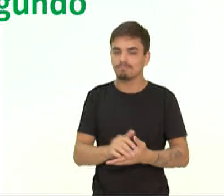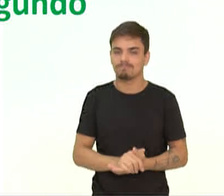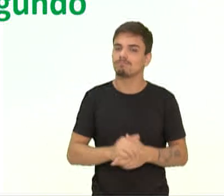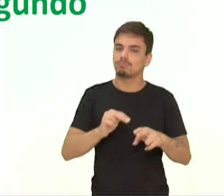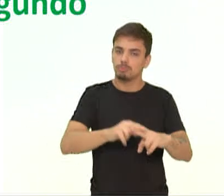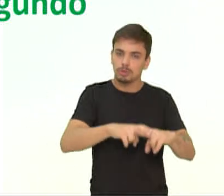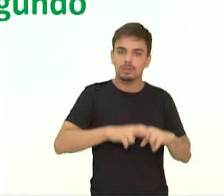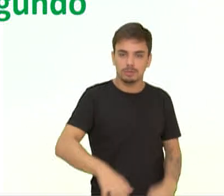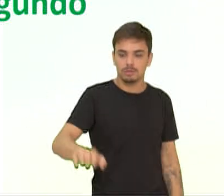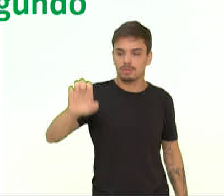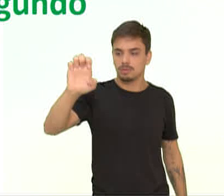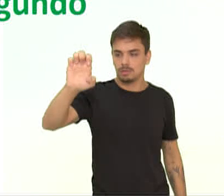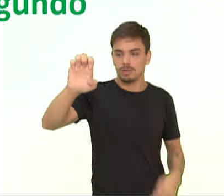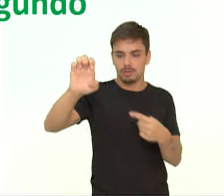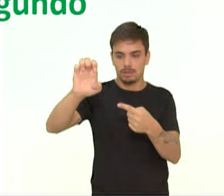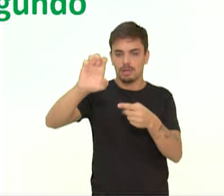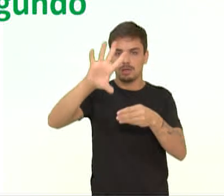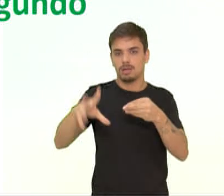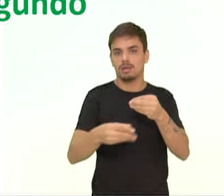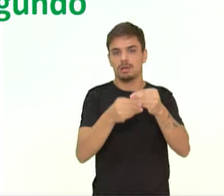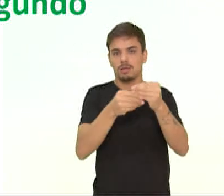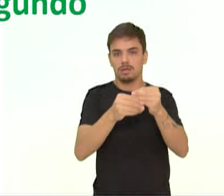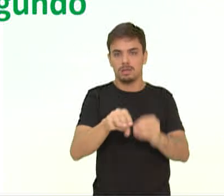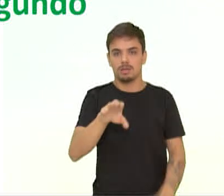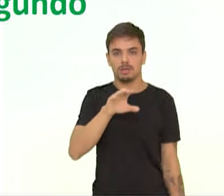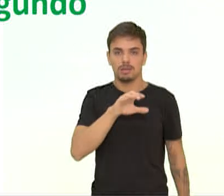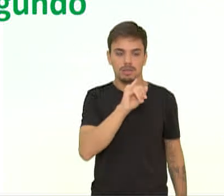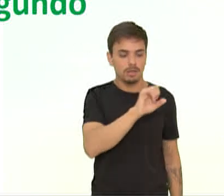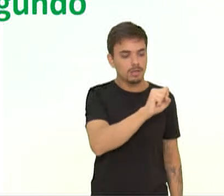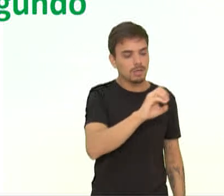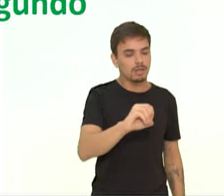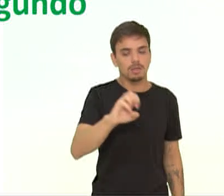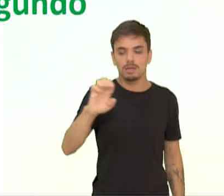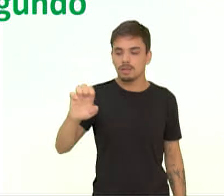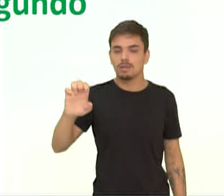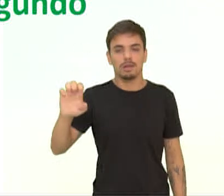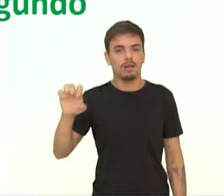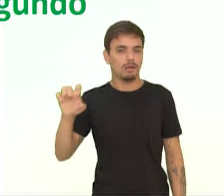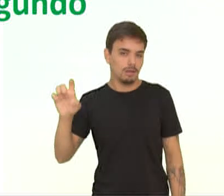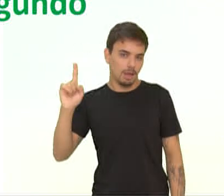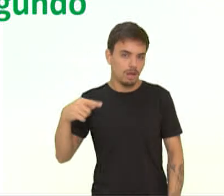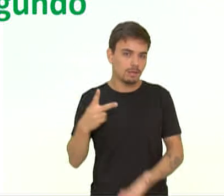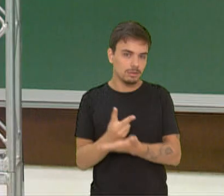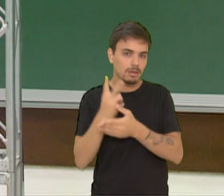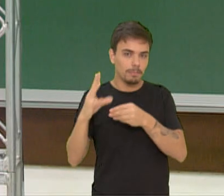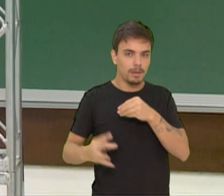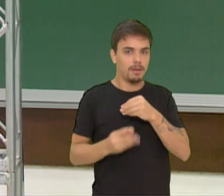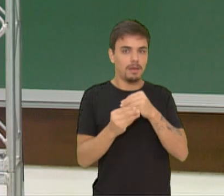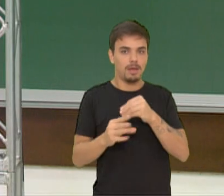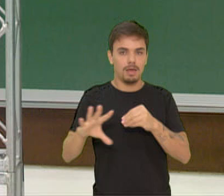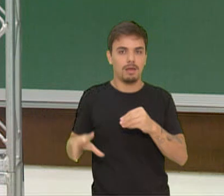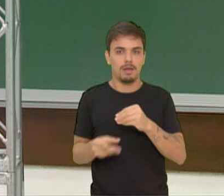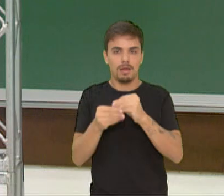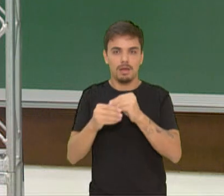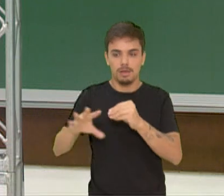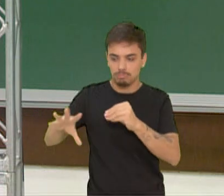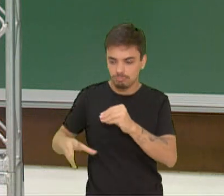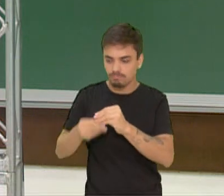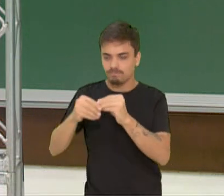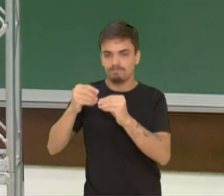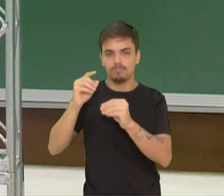Então, o e é adição. Isso e isso e isso. Então, ele está adicionando,